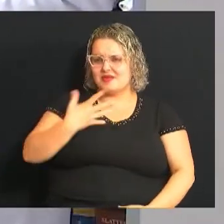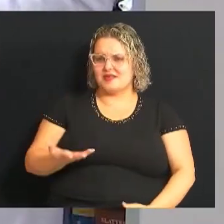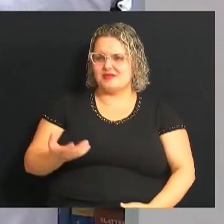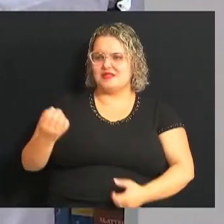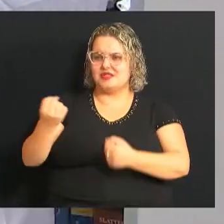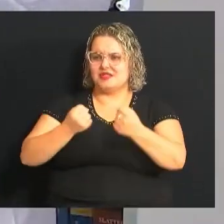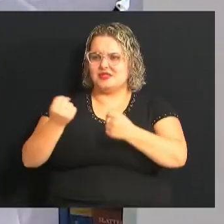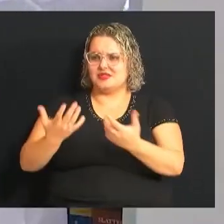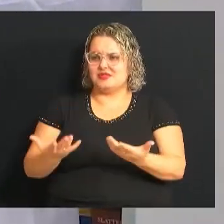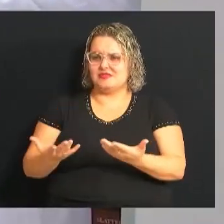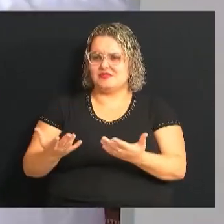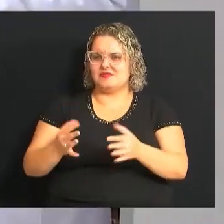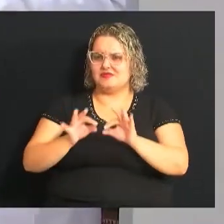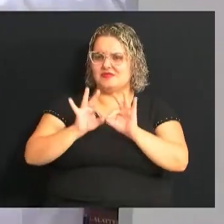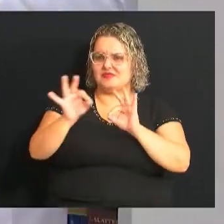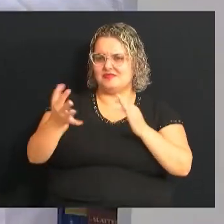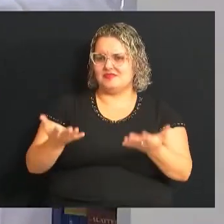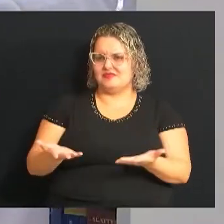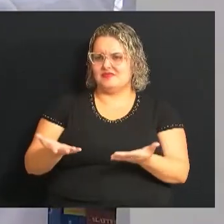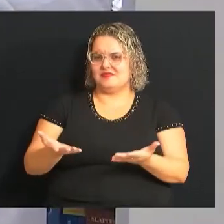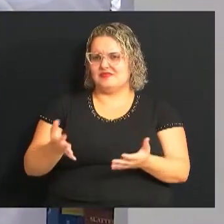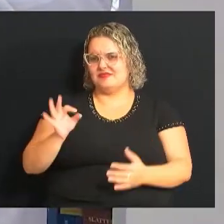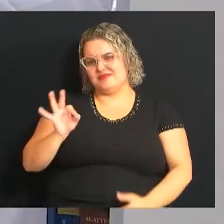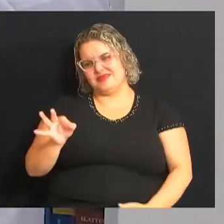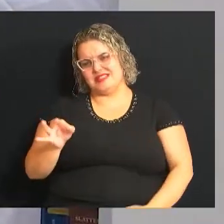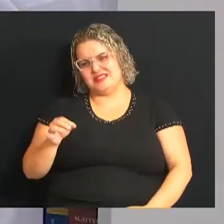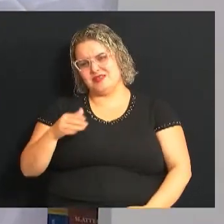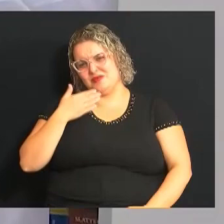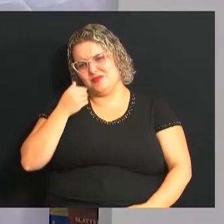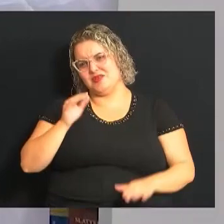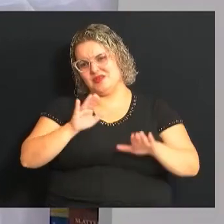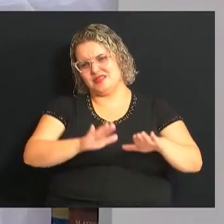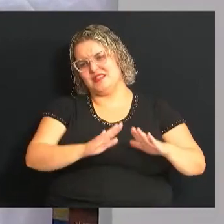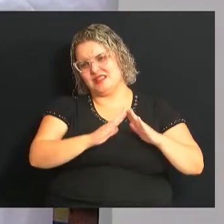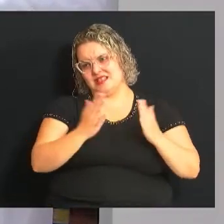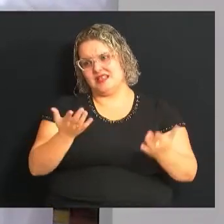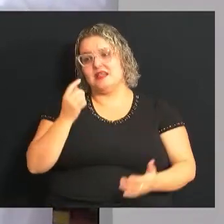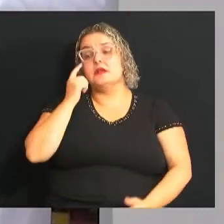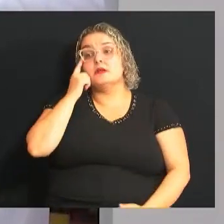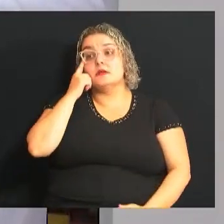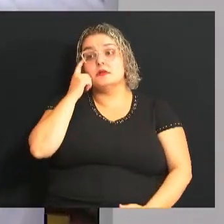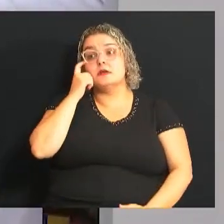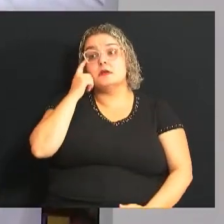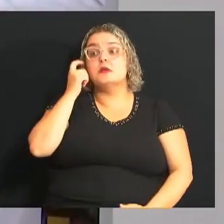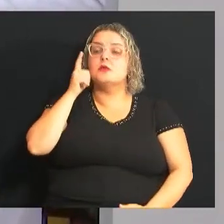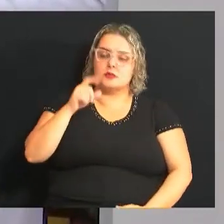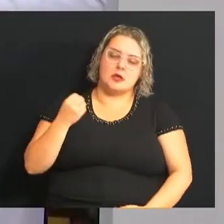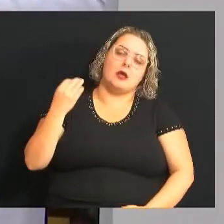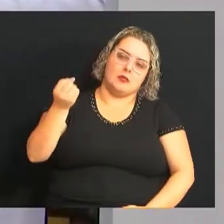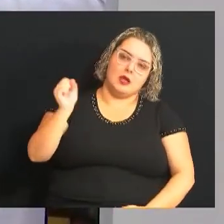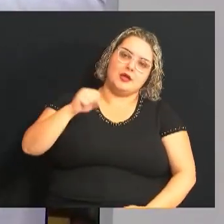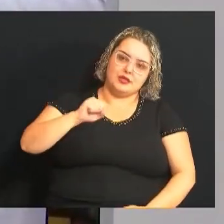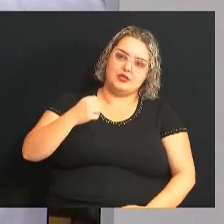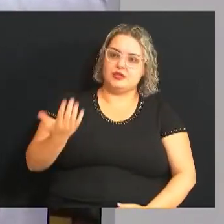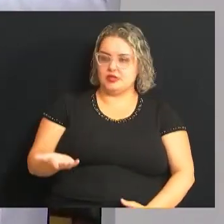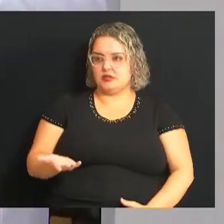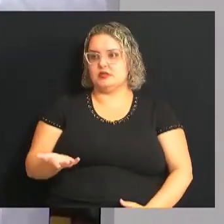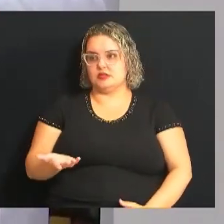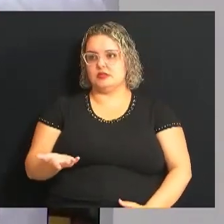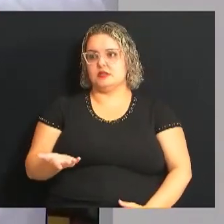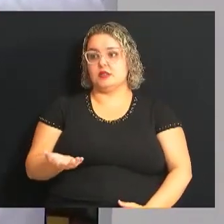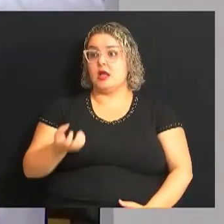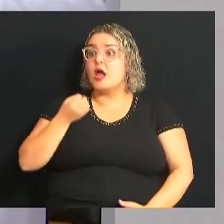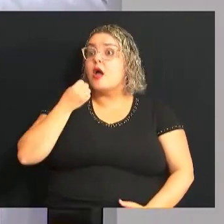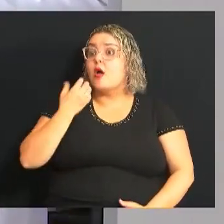carro para alguma distância, dá certo ou é melhor deixar em casa? Dá para viajar sim, sempre bom